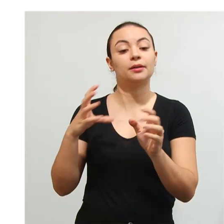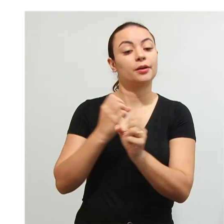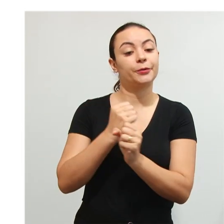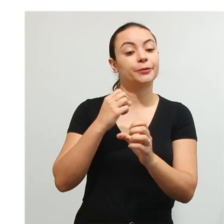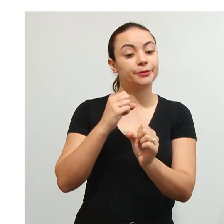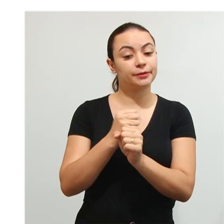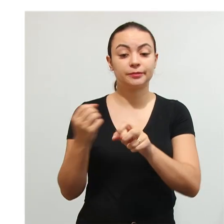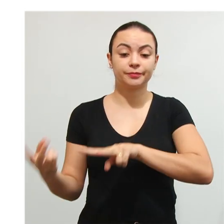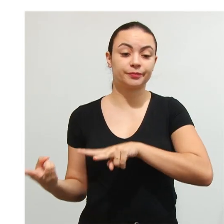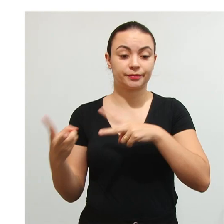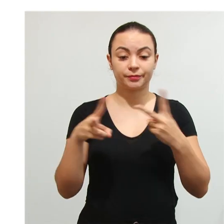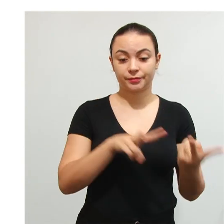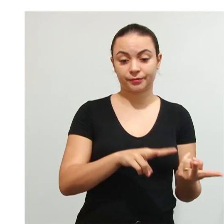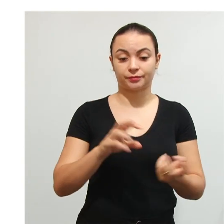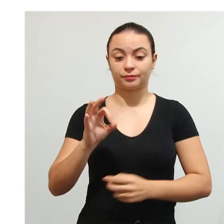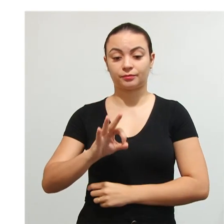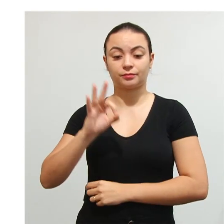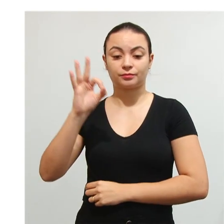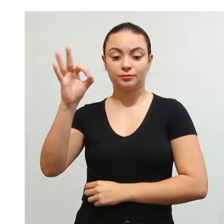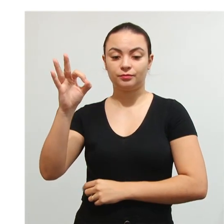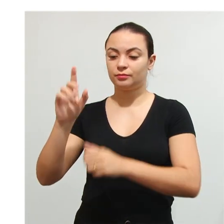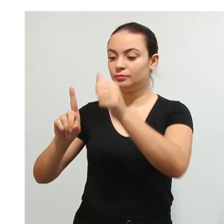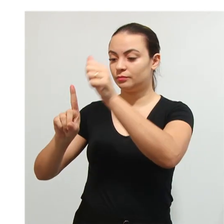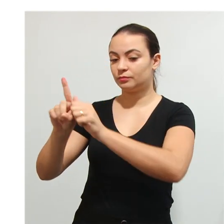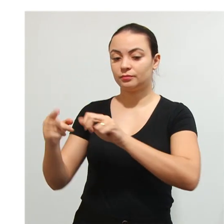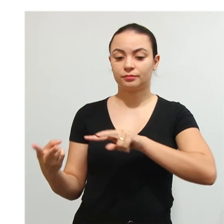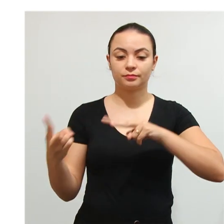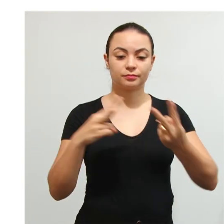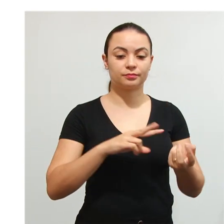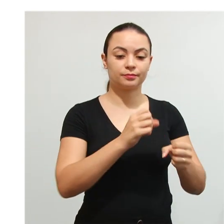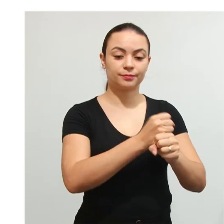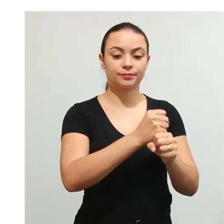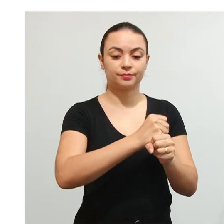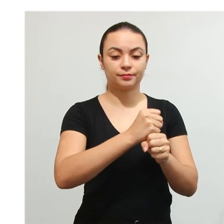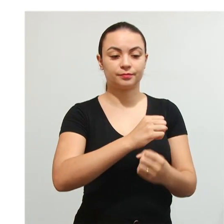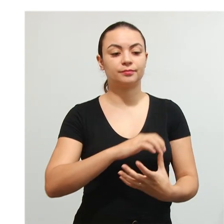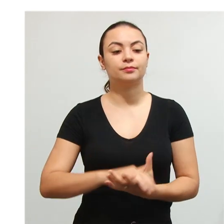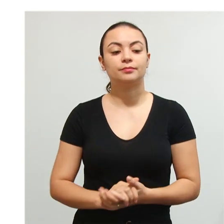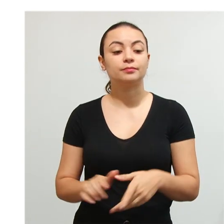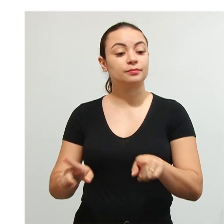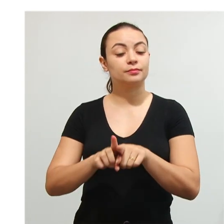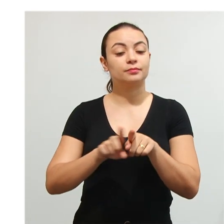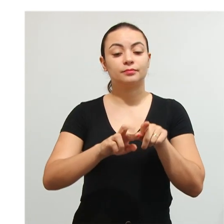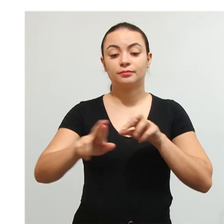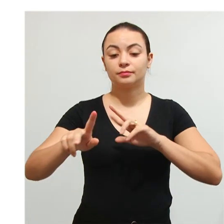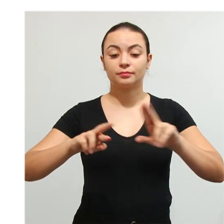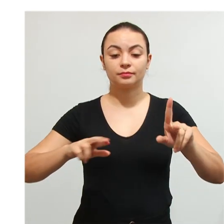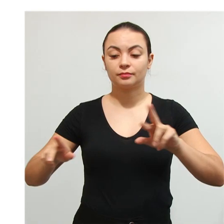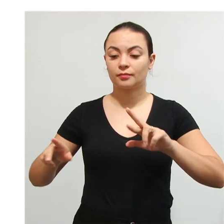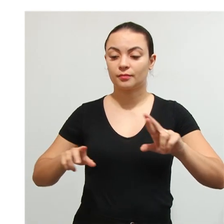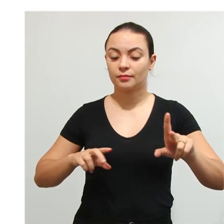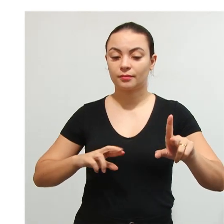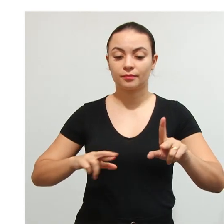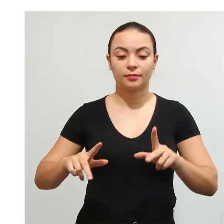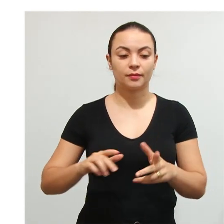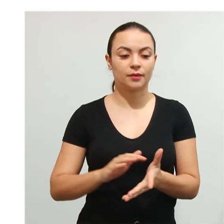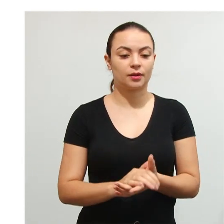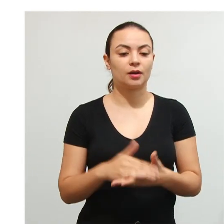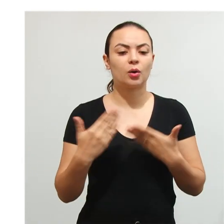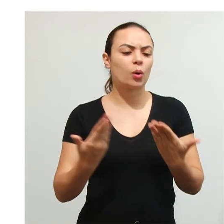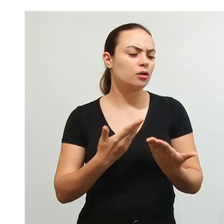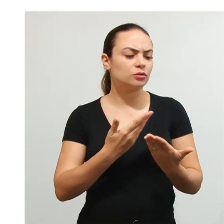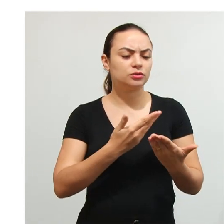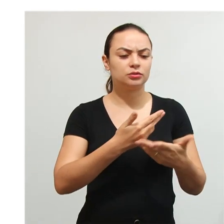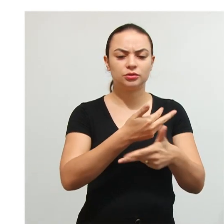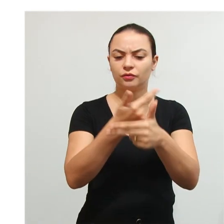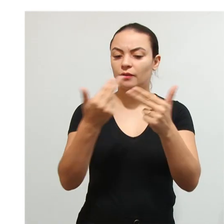taxa mensal e por último diferenciar os diferentes tipos de taxas em cada aplicação por exemplo taxa nominal taxa